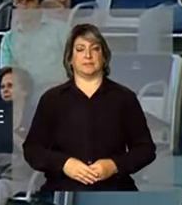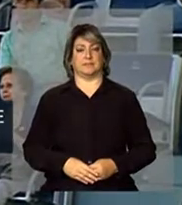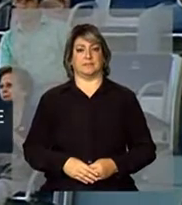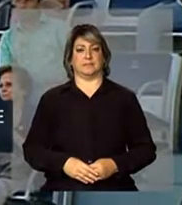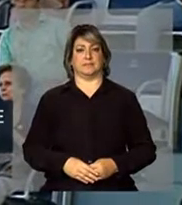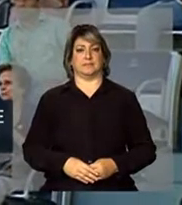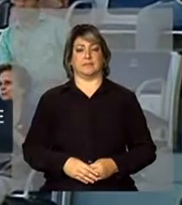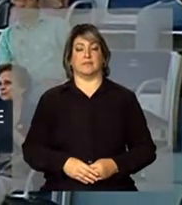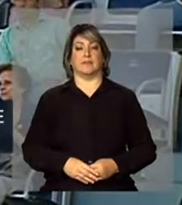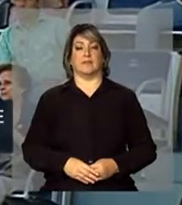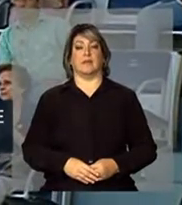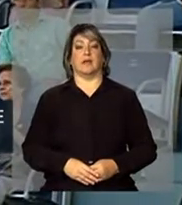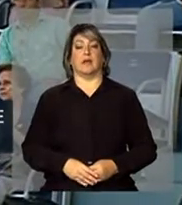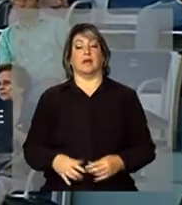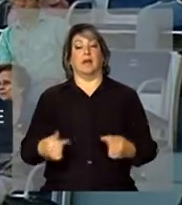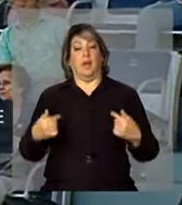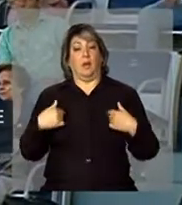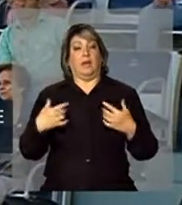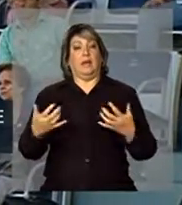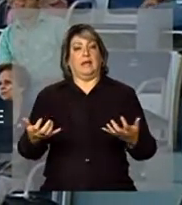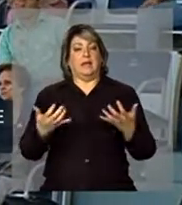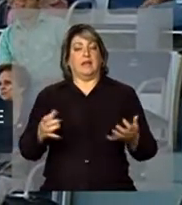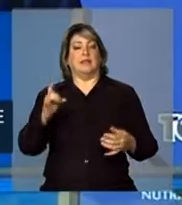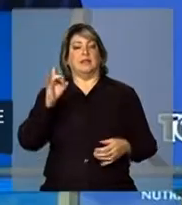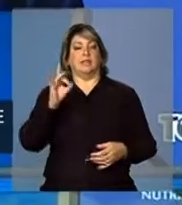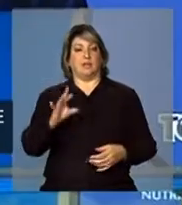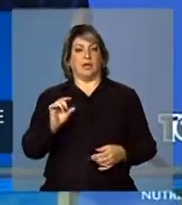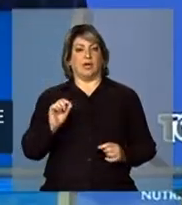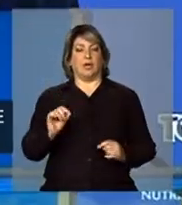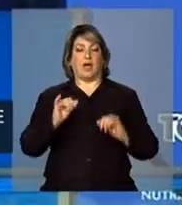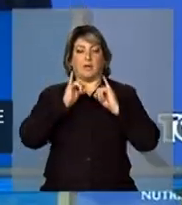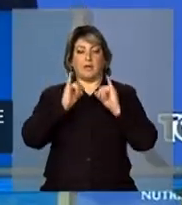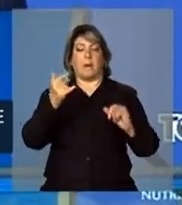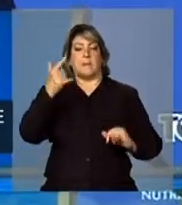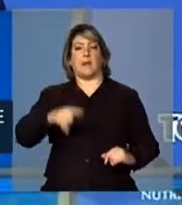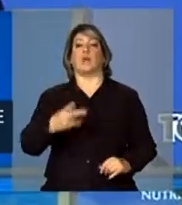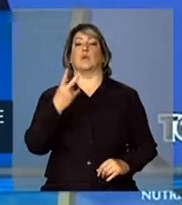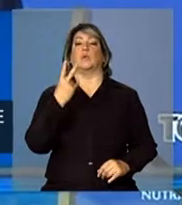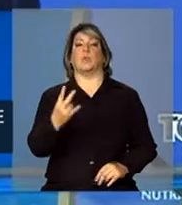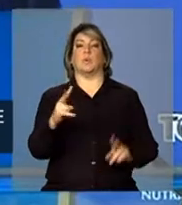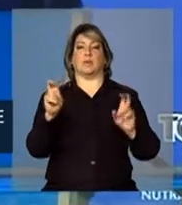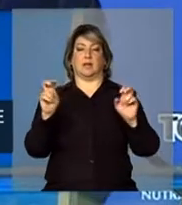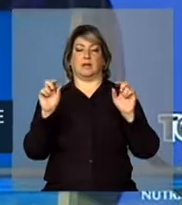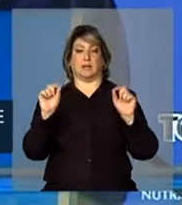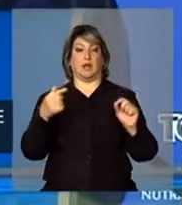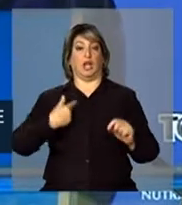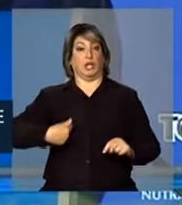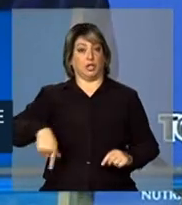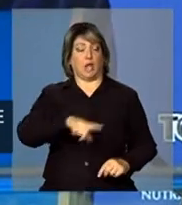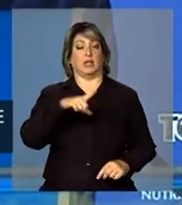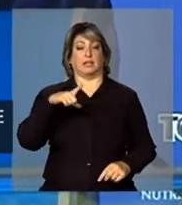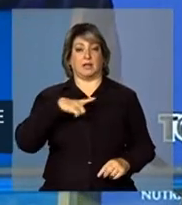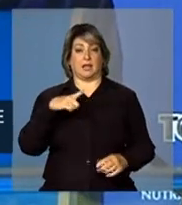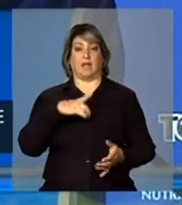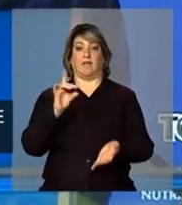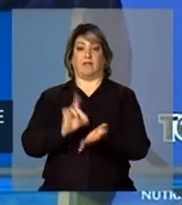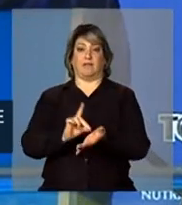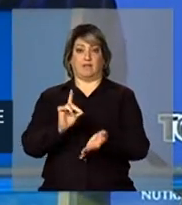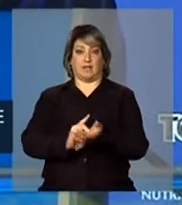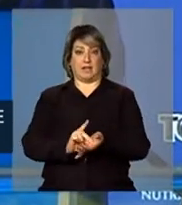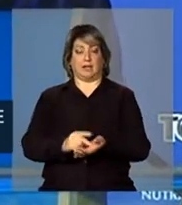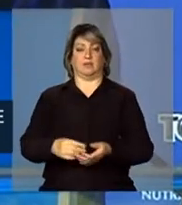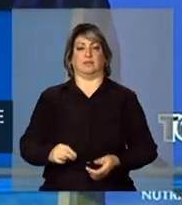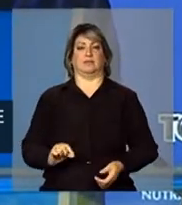Eu queria só lançar mais duas questões. Nós estamos, de fato, avaliando o